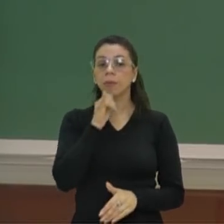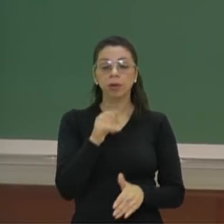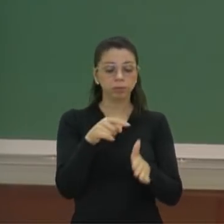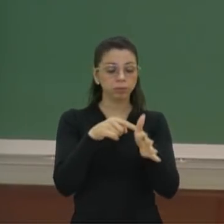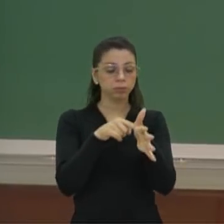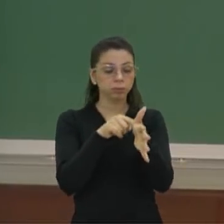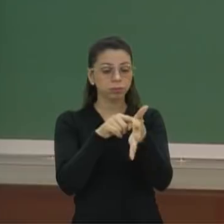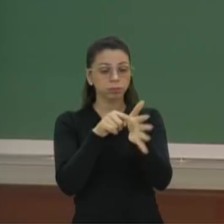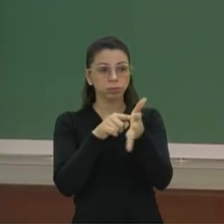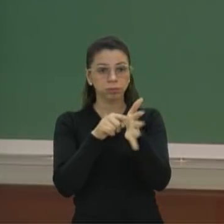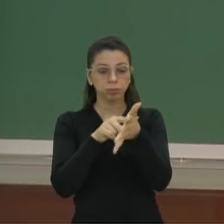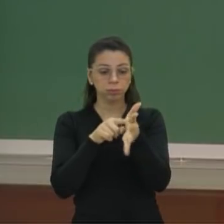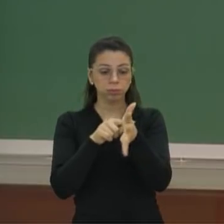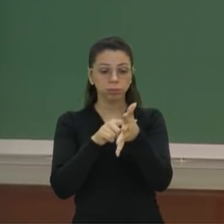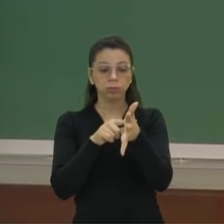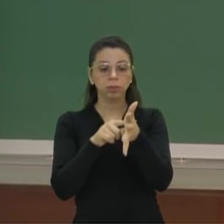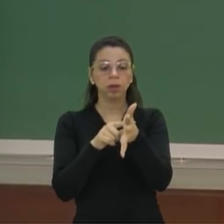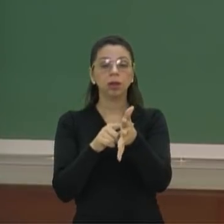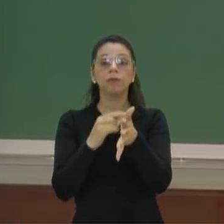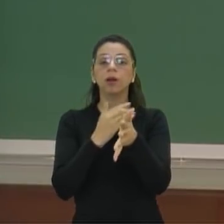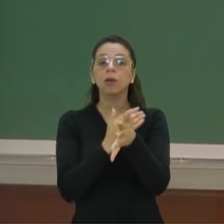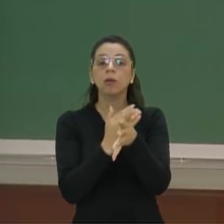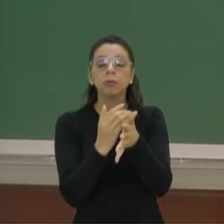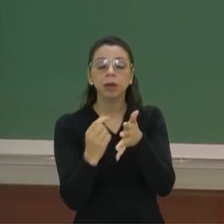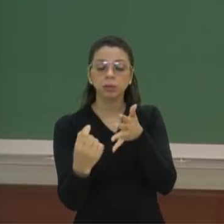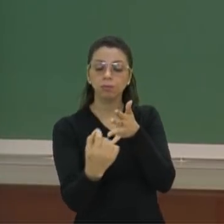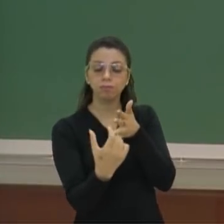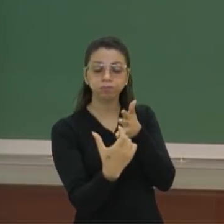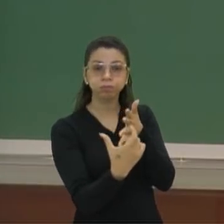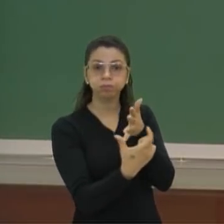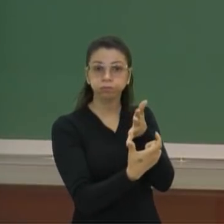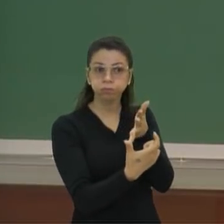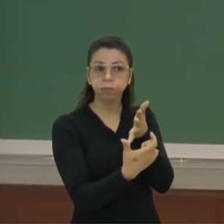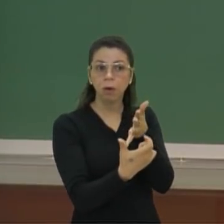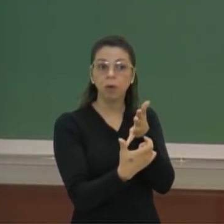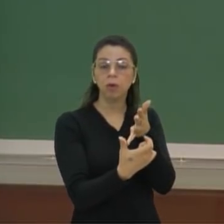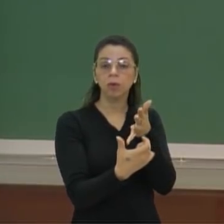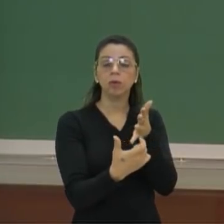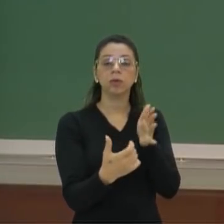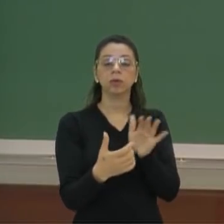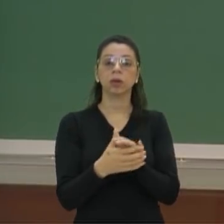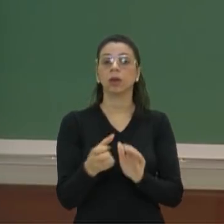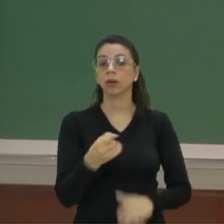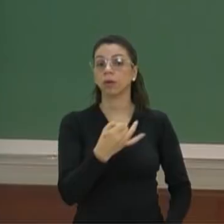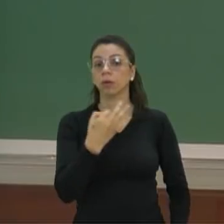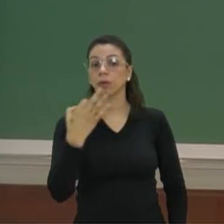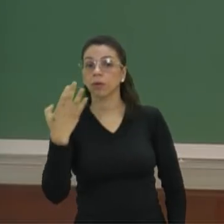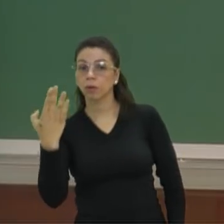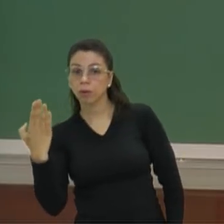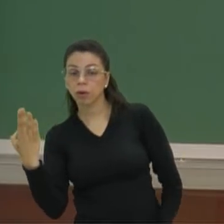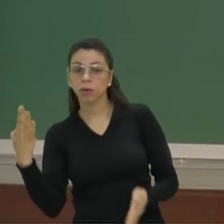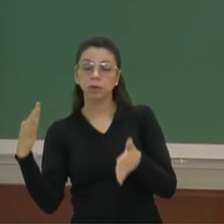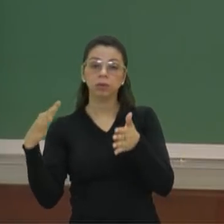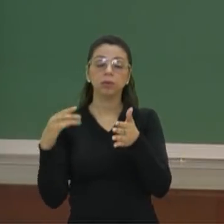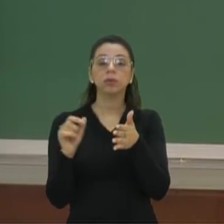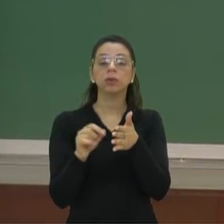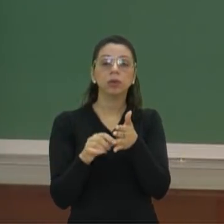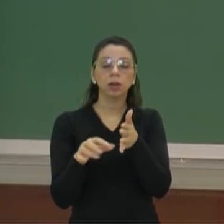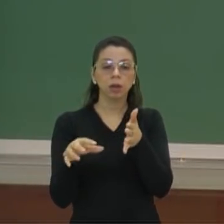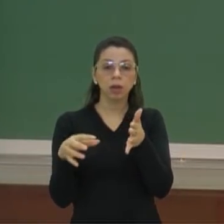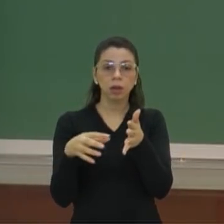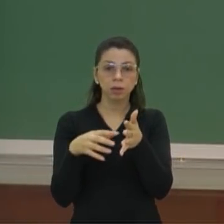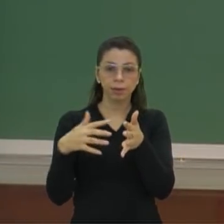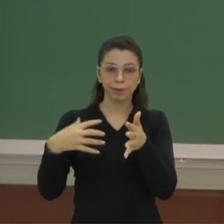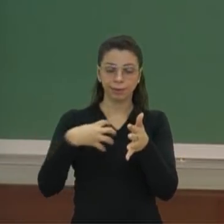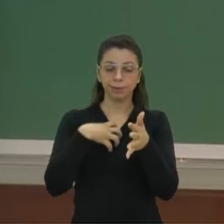quê? Mais espessa, mais grossa. E a quantidade de mecanorreceptores diminui das células que